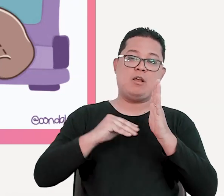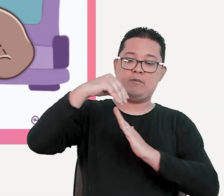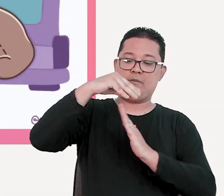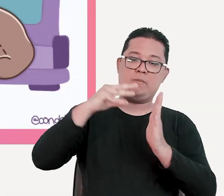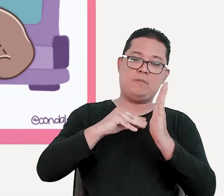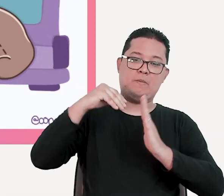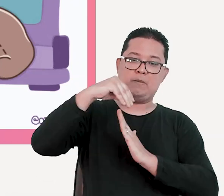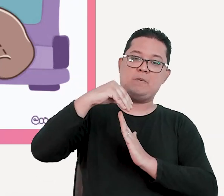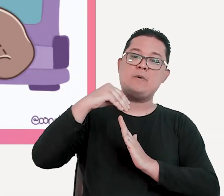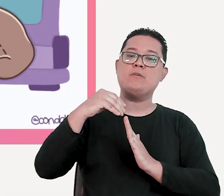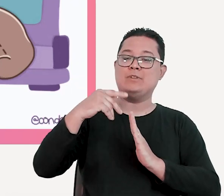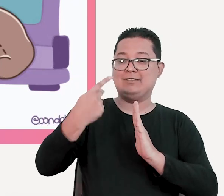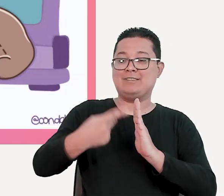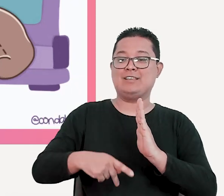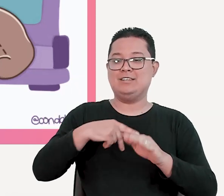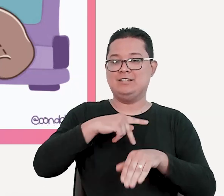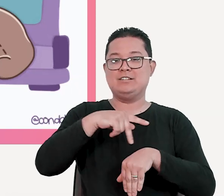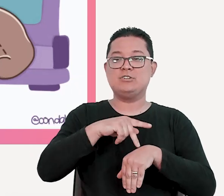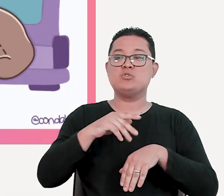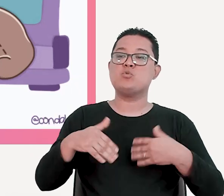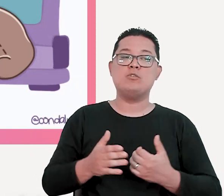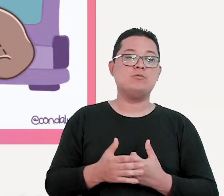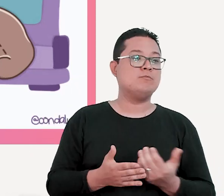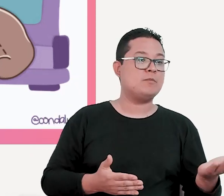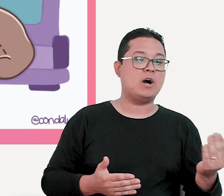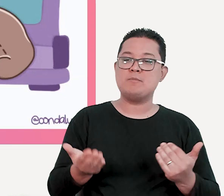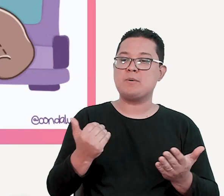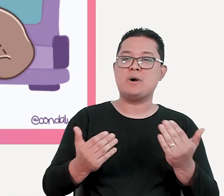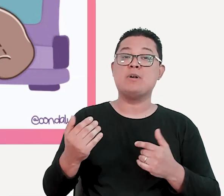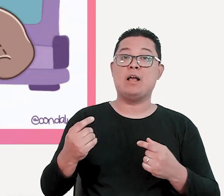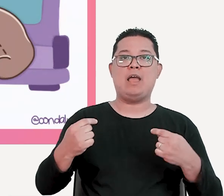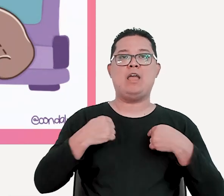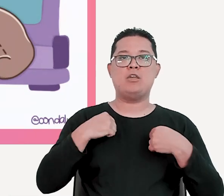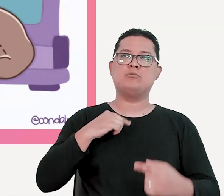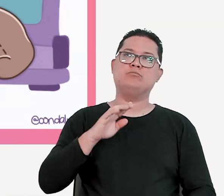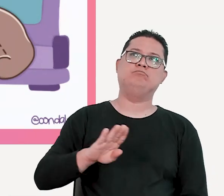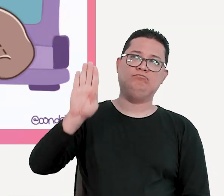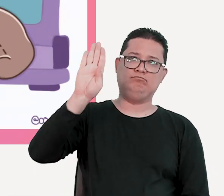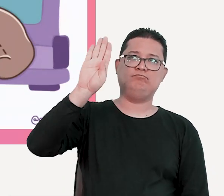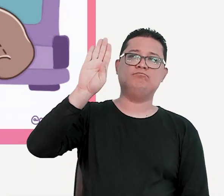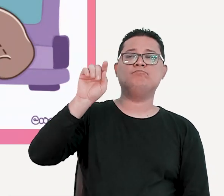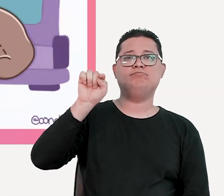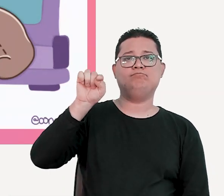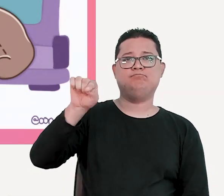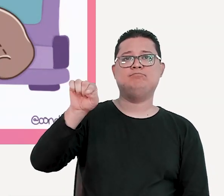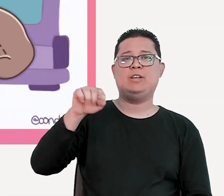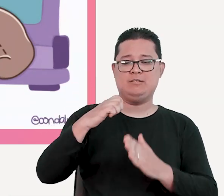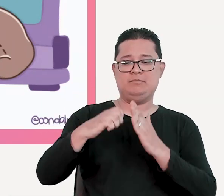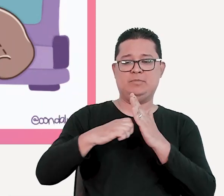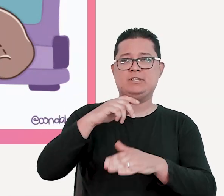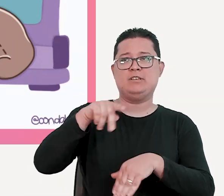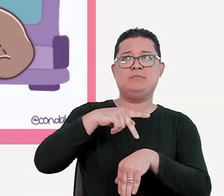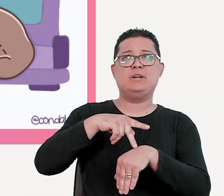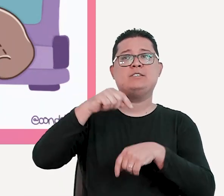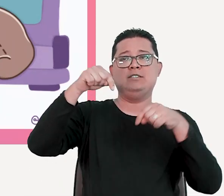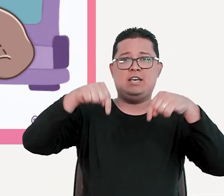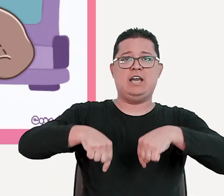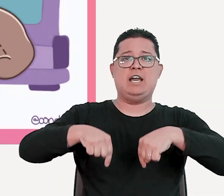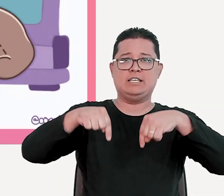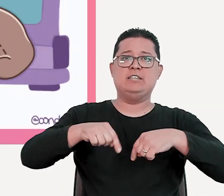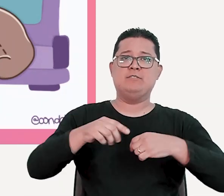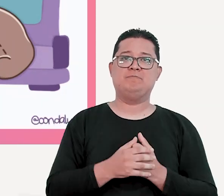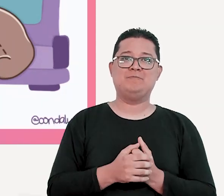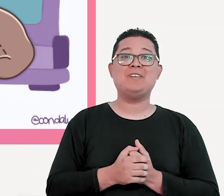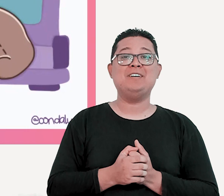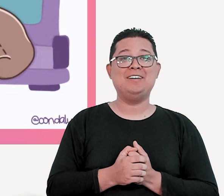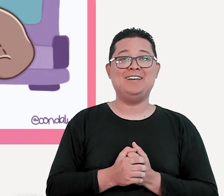tem gente que trabalha para fora e escolhe os feriados do Brasil. Não é um problema nenhum. E aí chega no começo do ano, que eu estava falando antes, chega no começo do